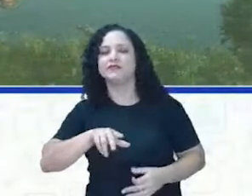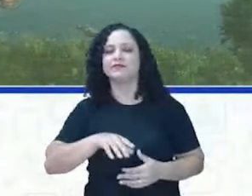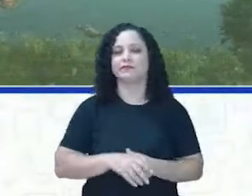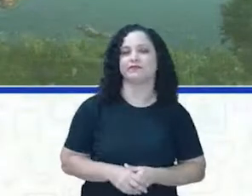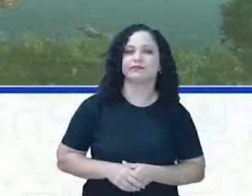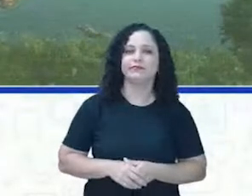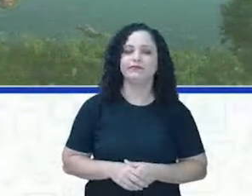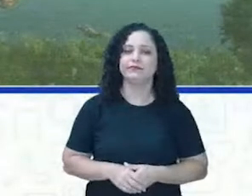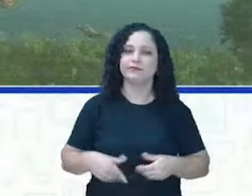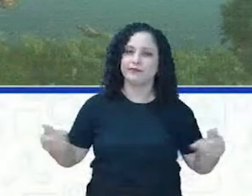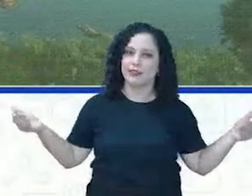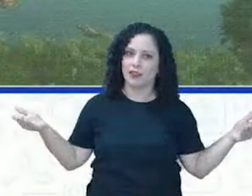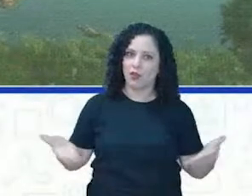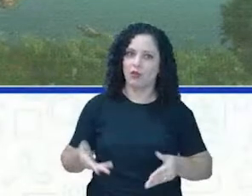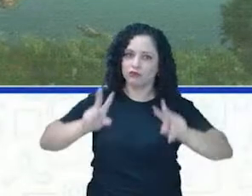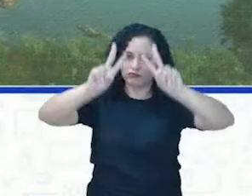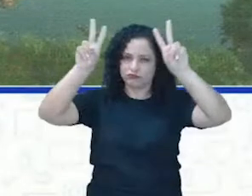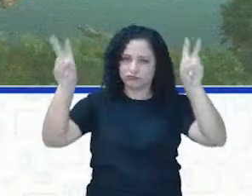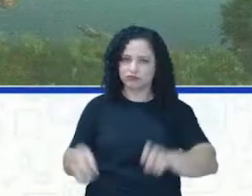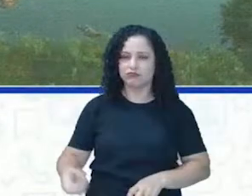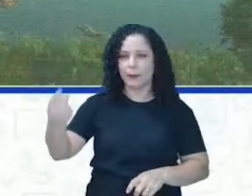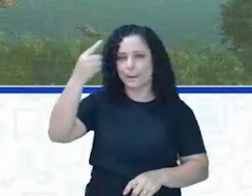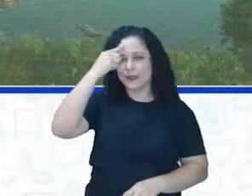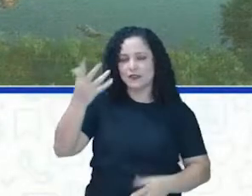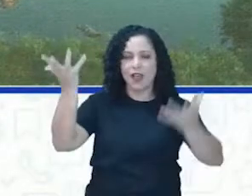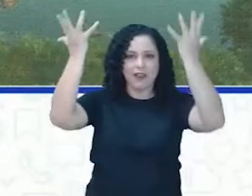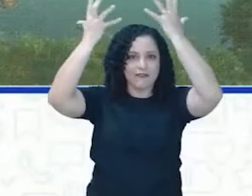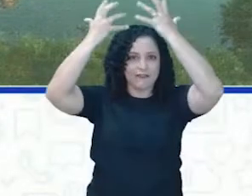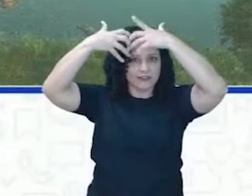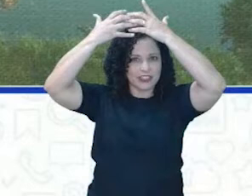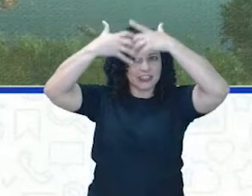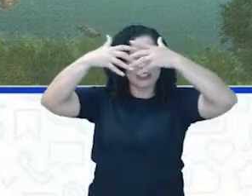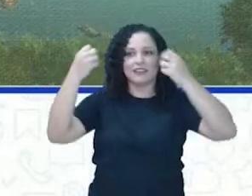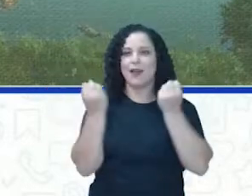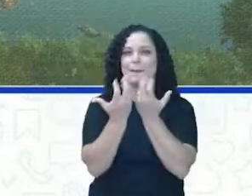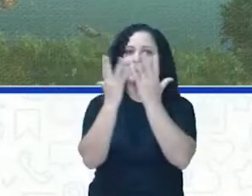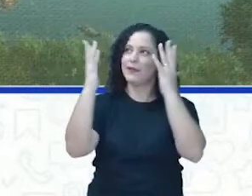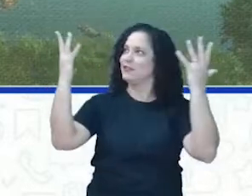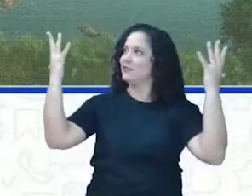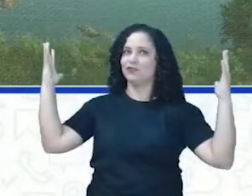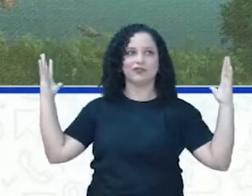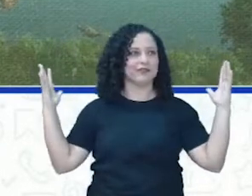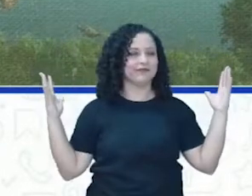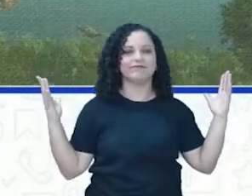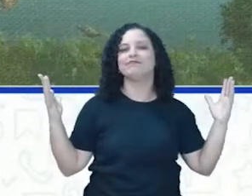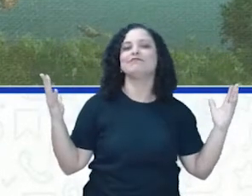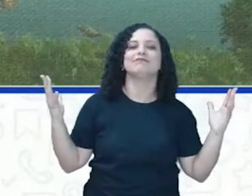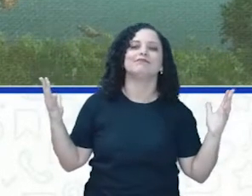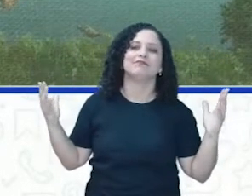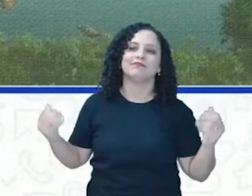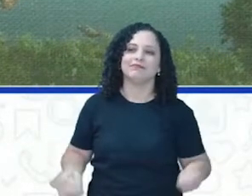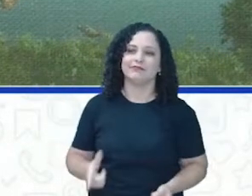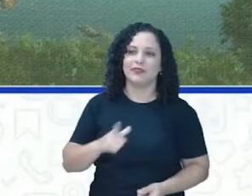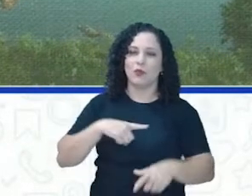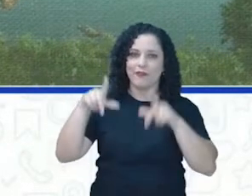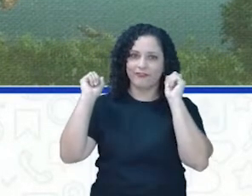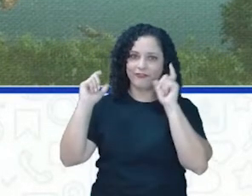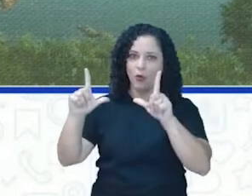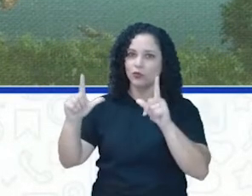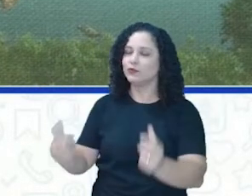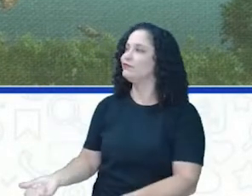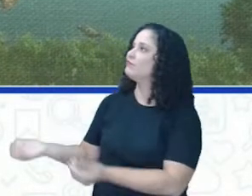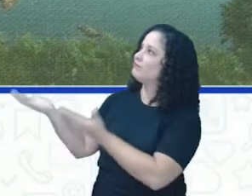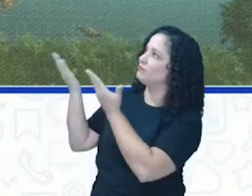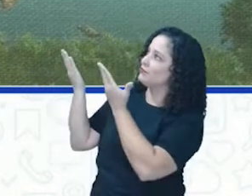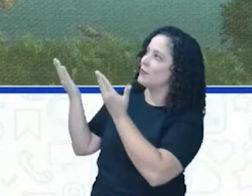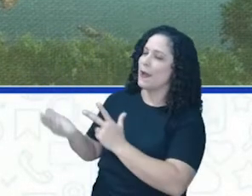aí a gente vai voltar aqui para mais uma reflexão sobre a paisagem, né? E aí, como eu falei para vocês, a gente tem aqui a foto, né? Uma fotografia,